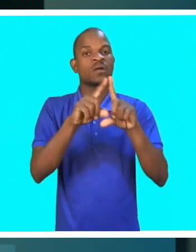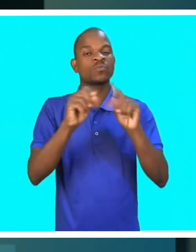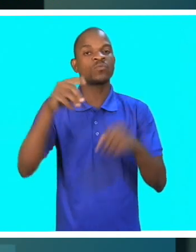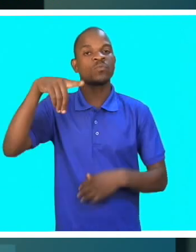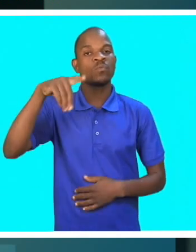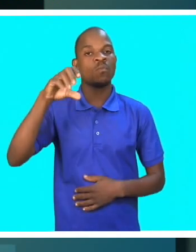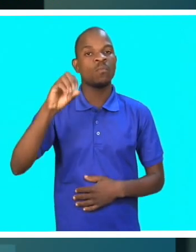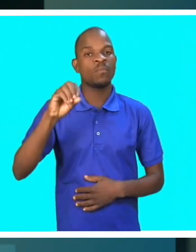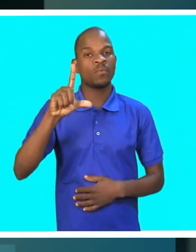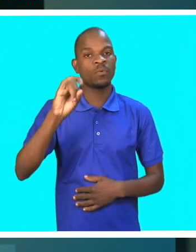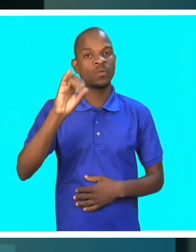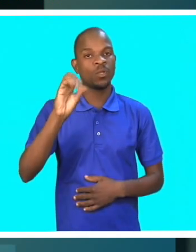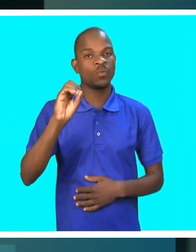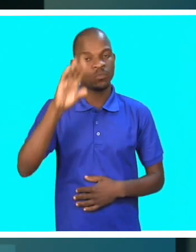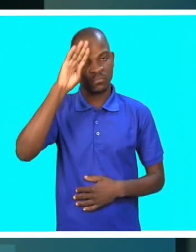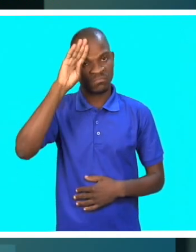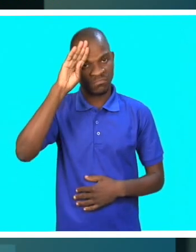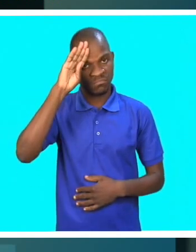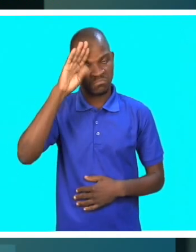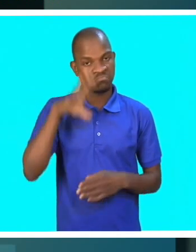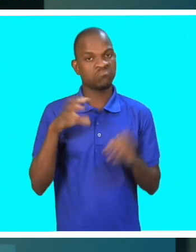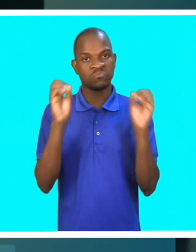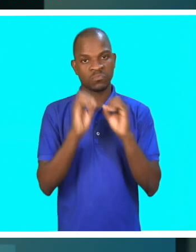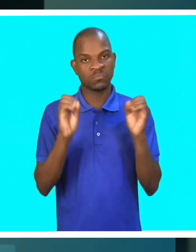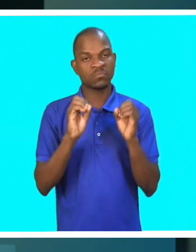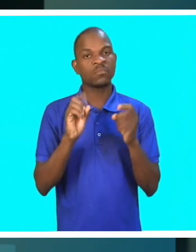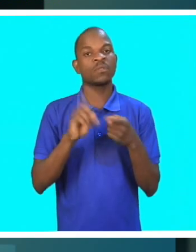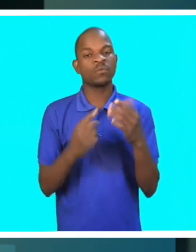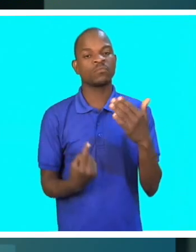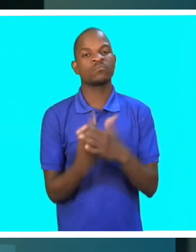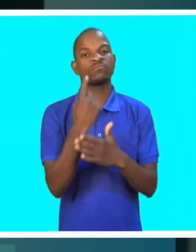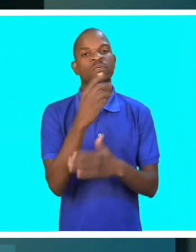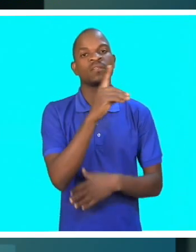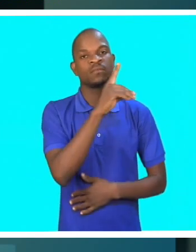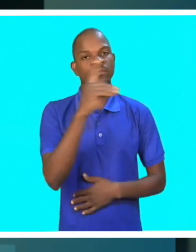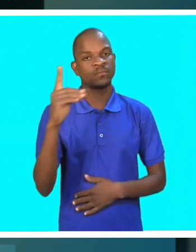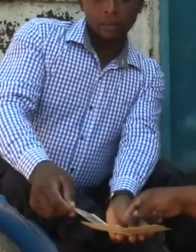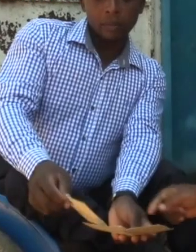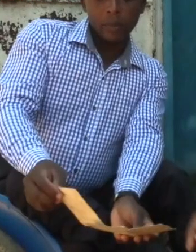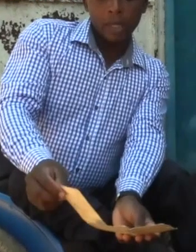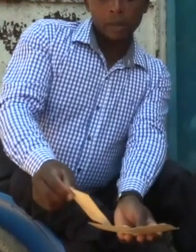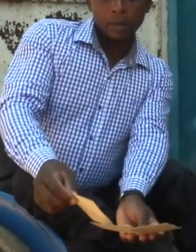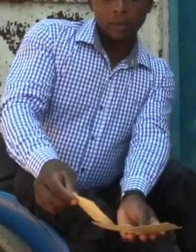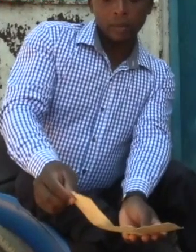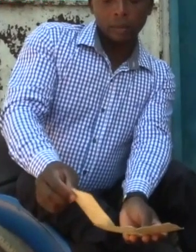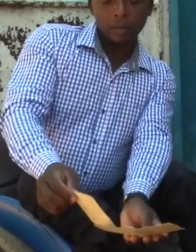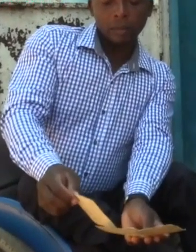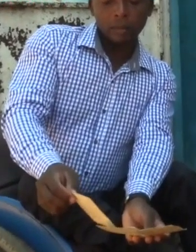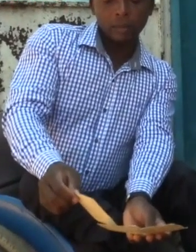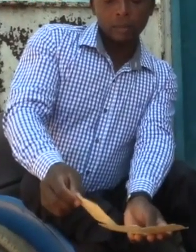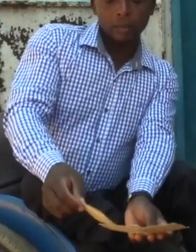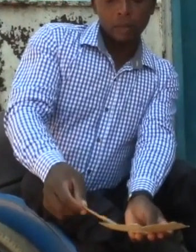a vacina contra o pólio, não é? E foi daí que adquiri a deficiência.